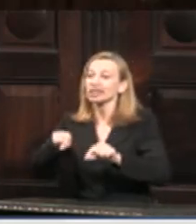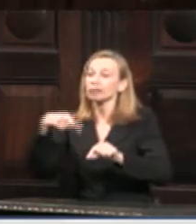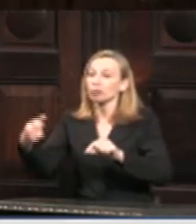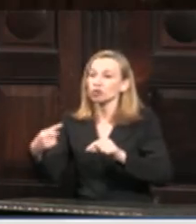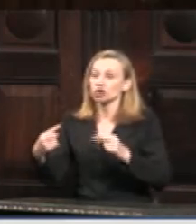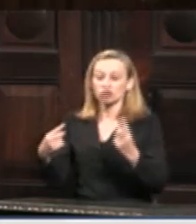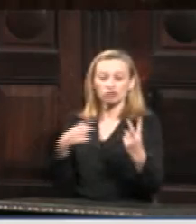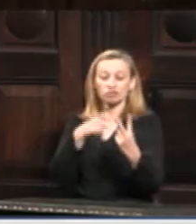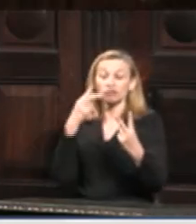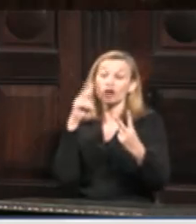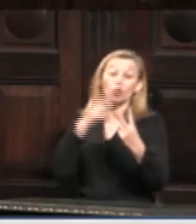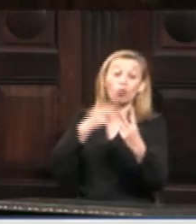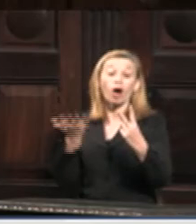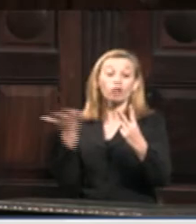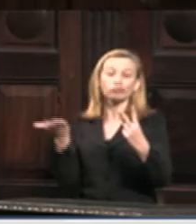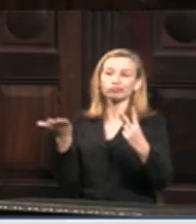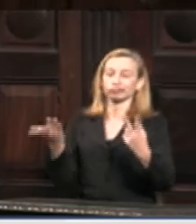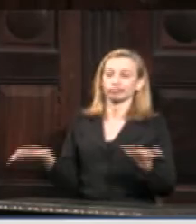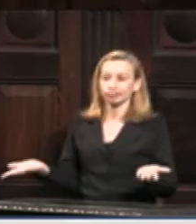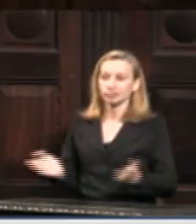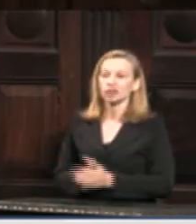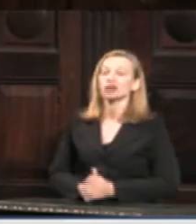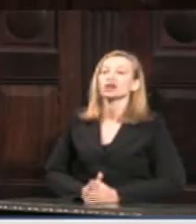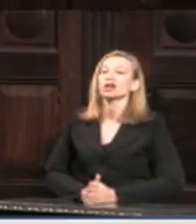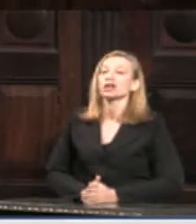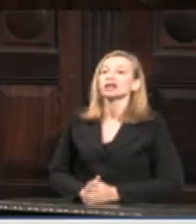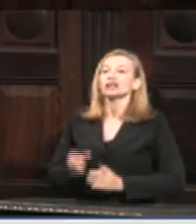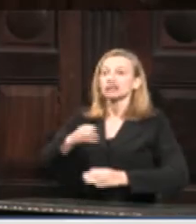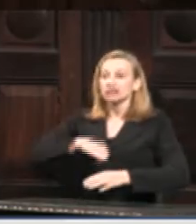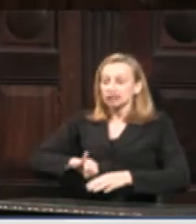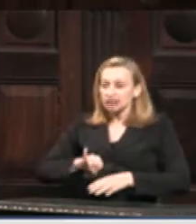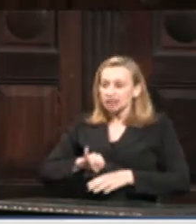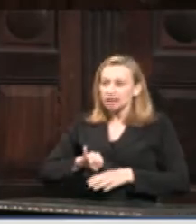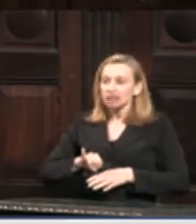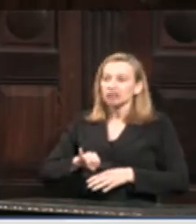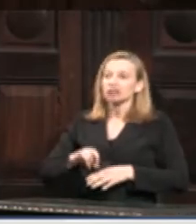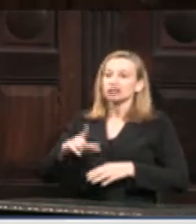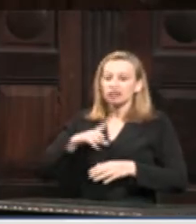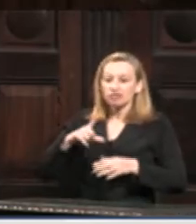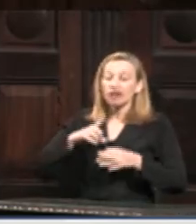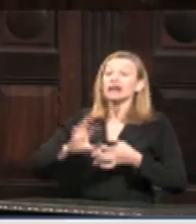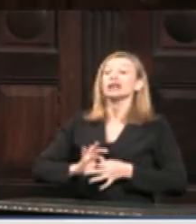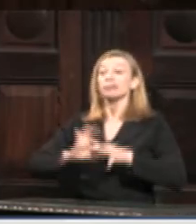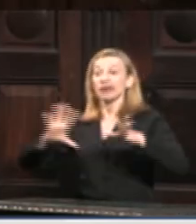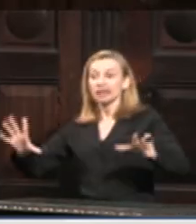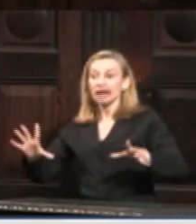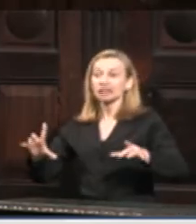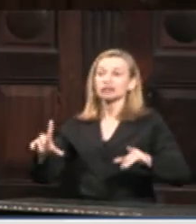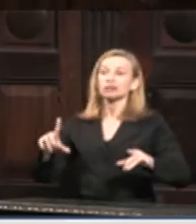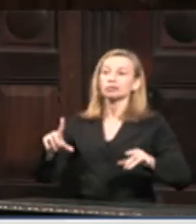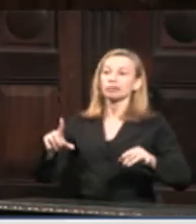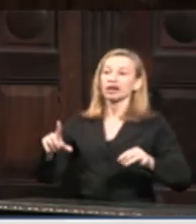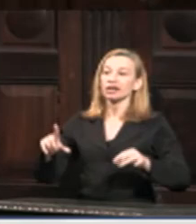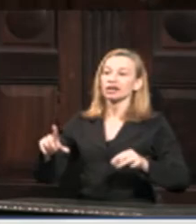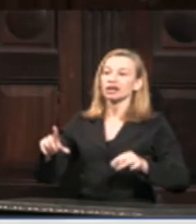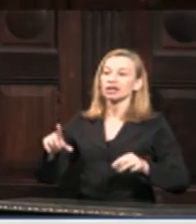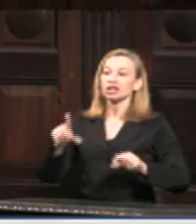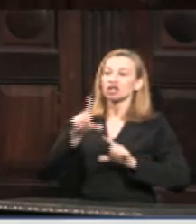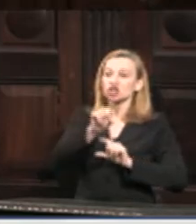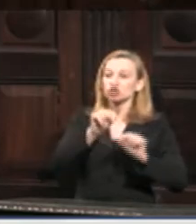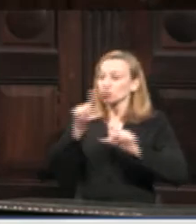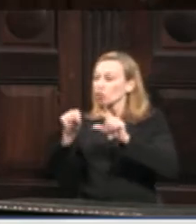vencer. E a candidatura avulsa permite até que você marque